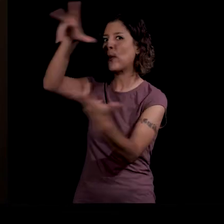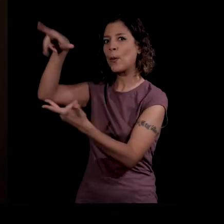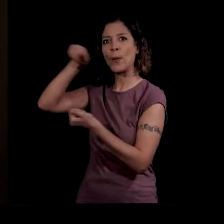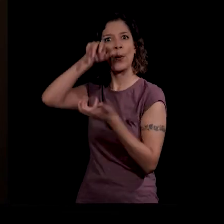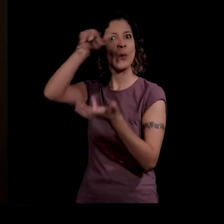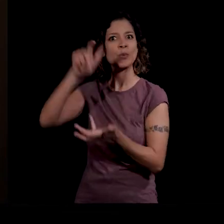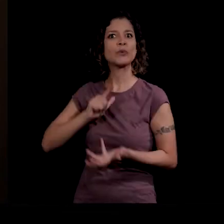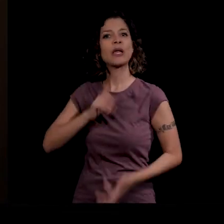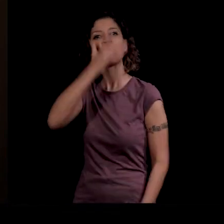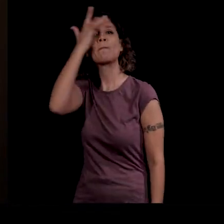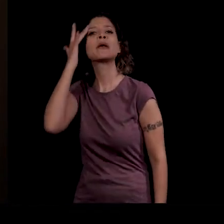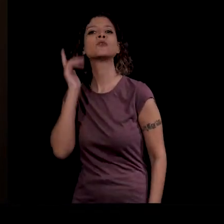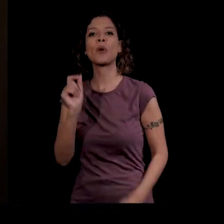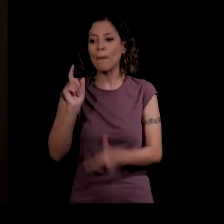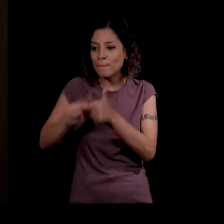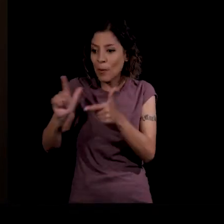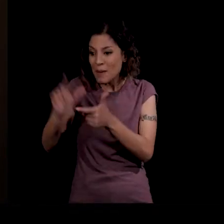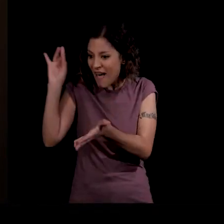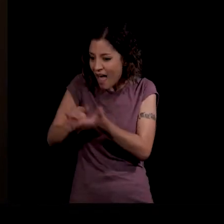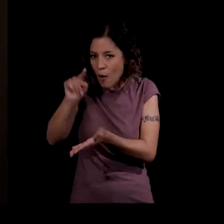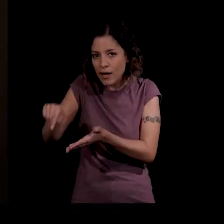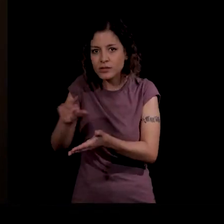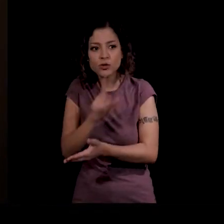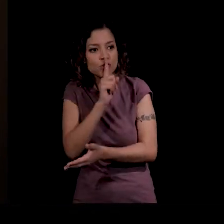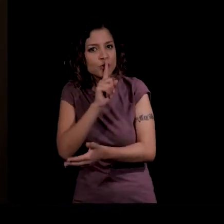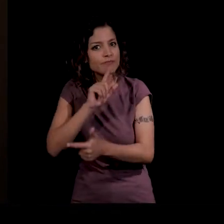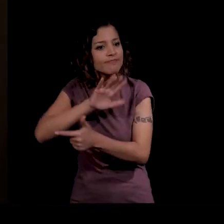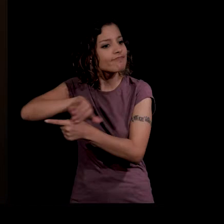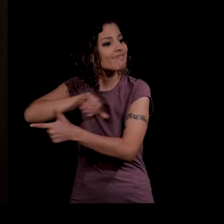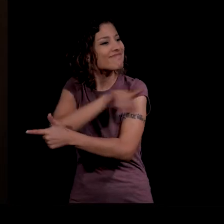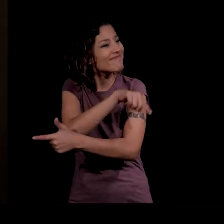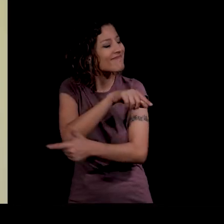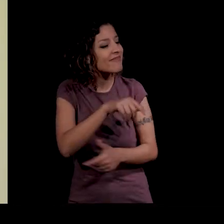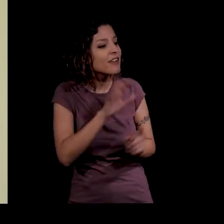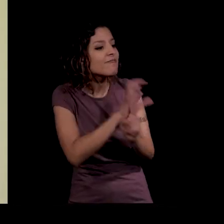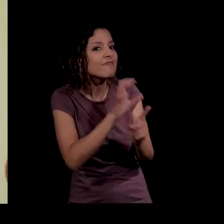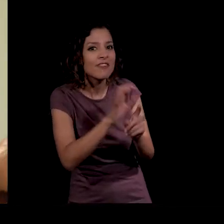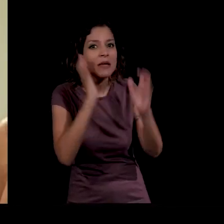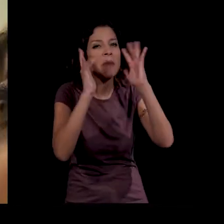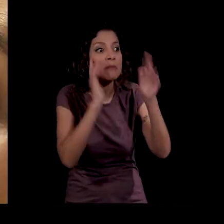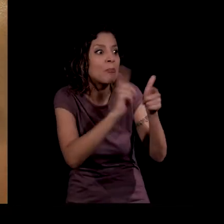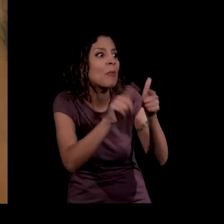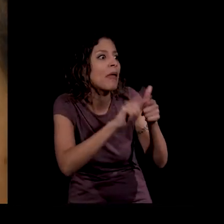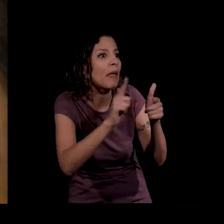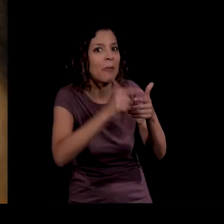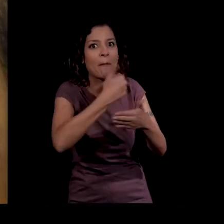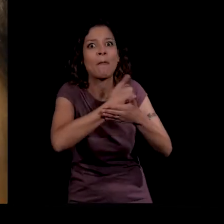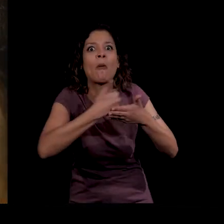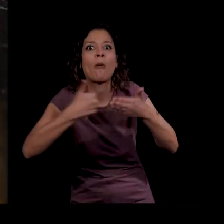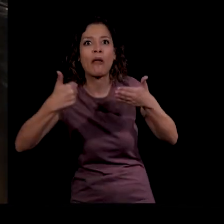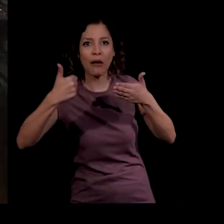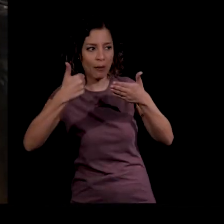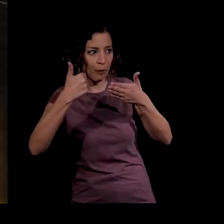A gente tem os gananciosos distraindo dos problemas reais e colocando problemas imaginários, morais,